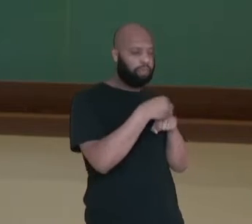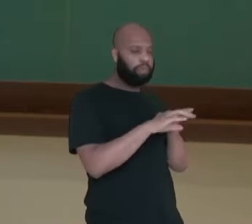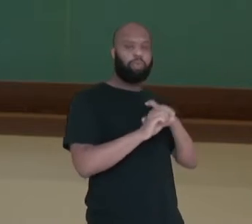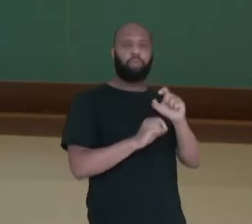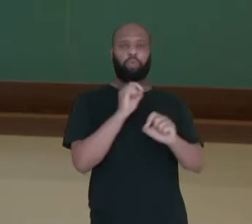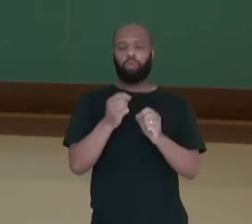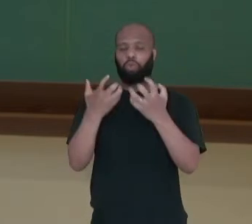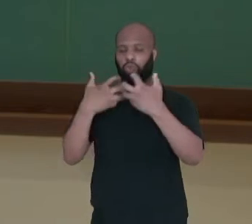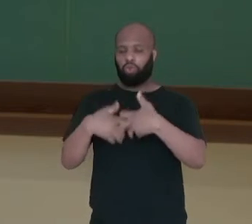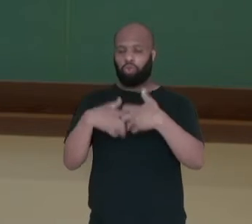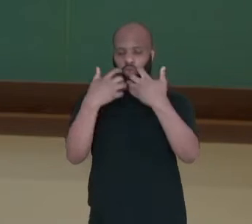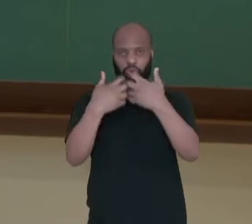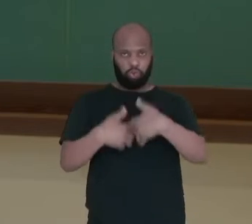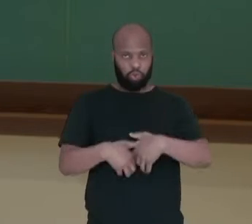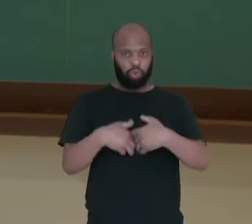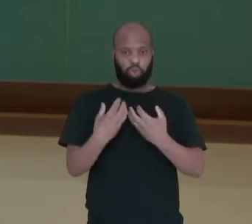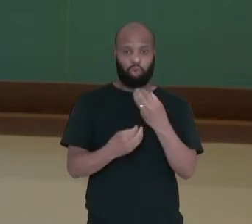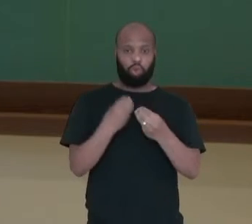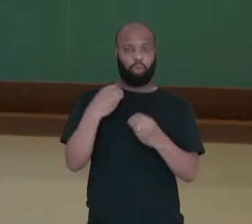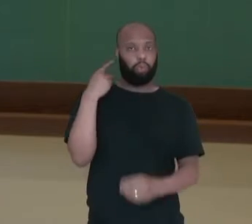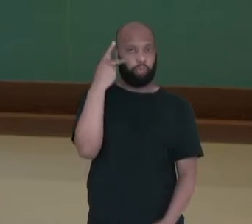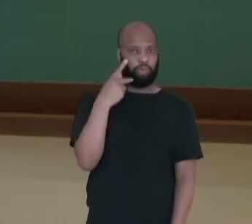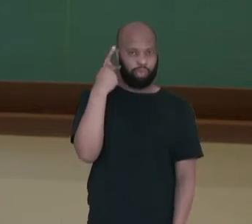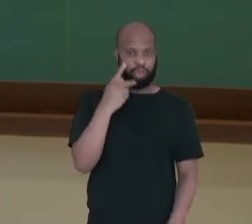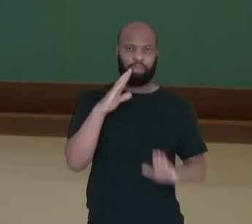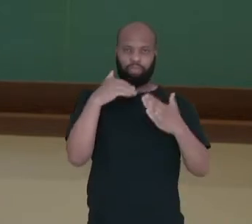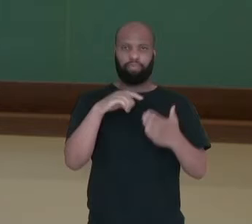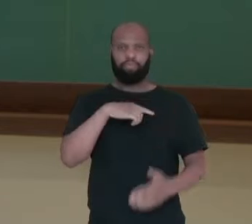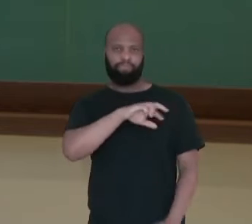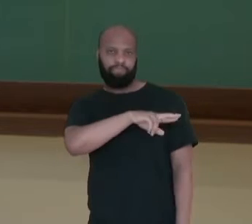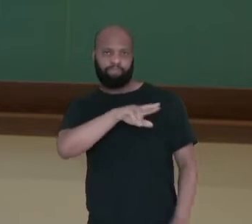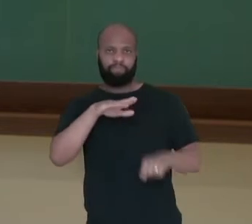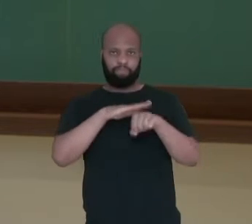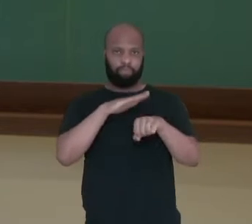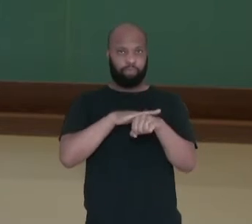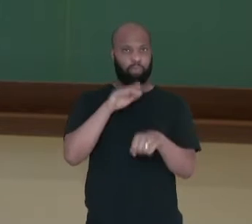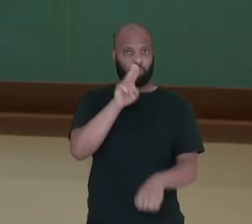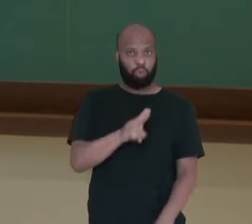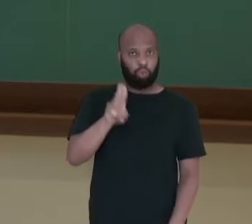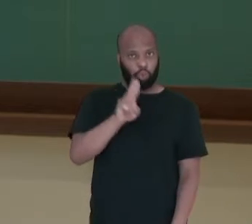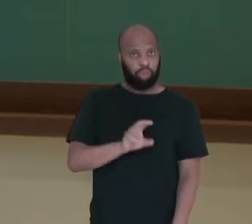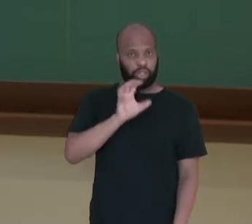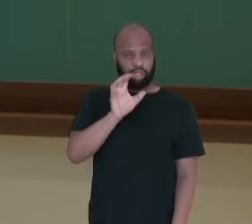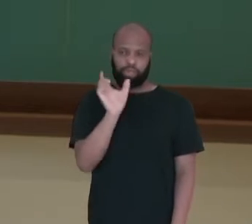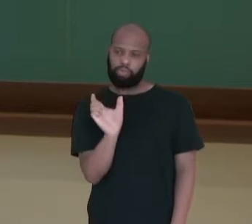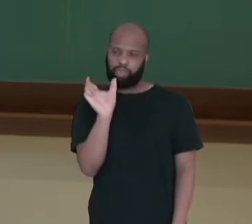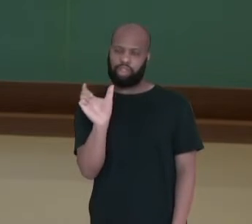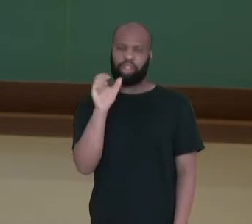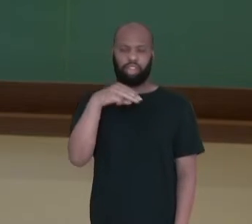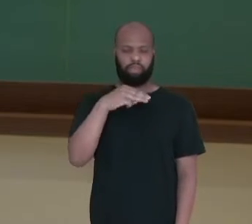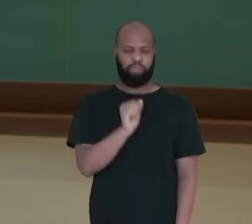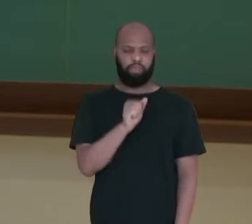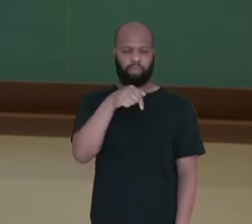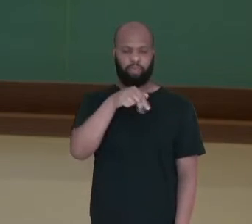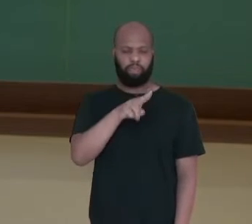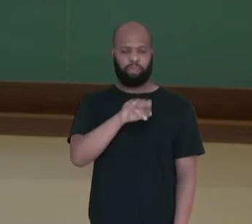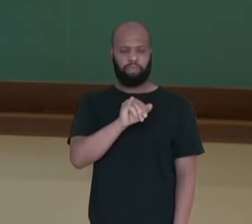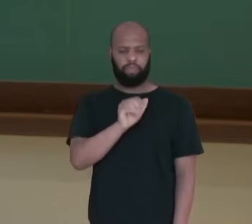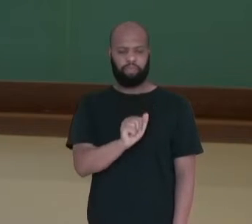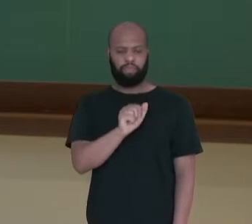sobre o funcionamento da política. Então, muitas vezes, a gente usa esse termo maquiavélico de uma